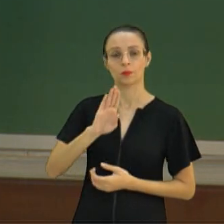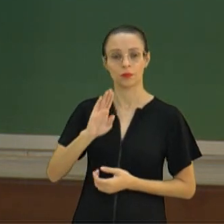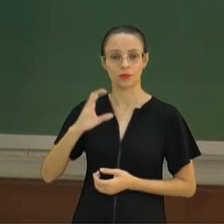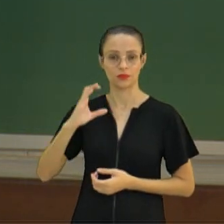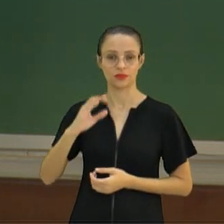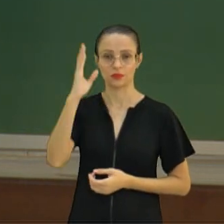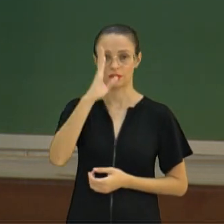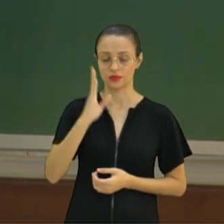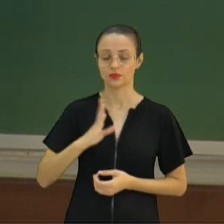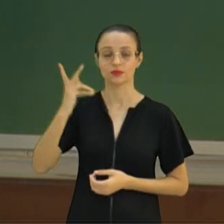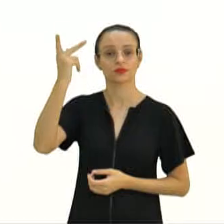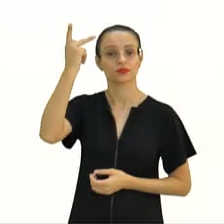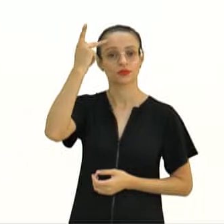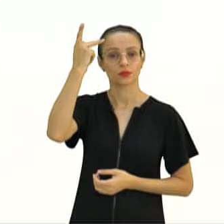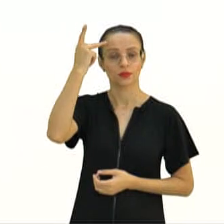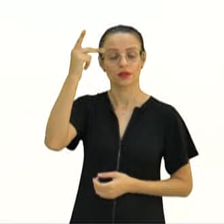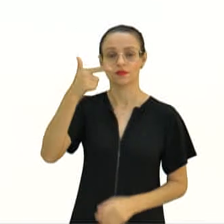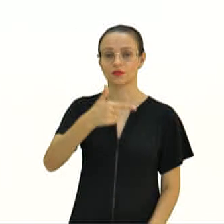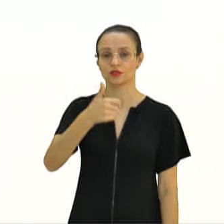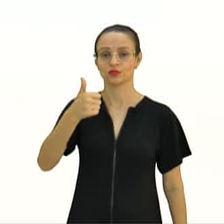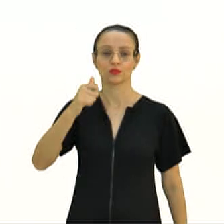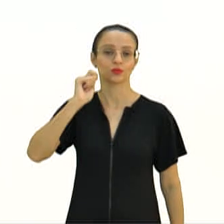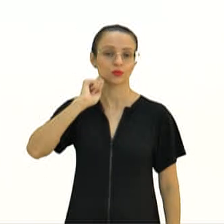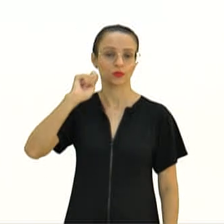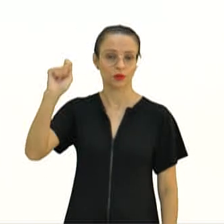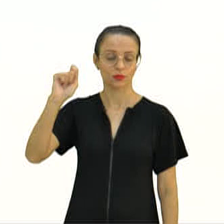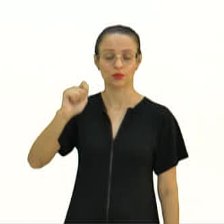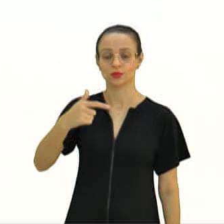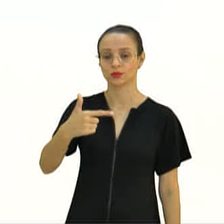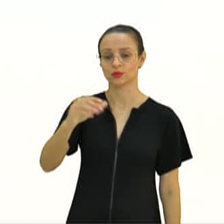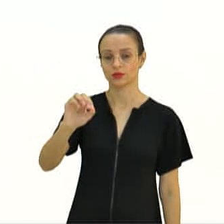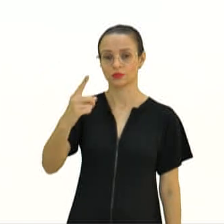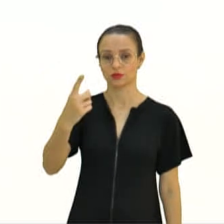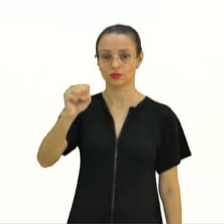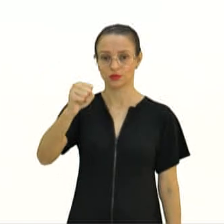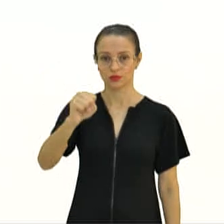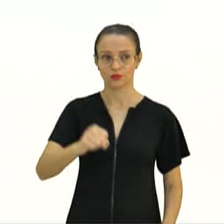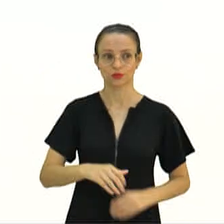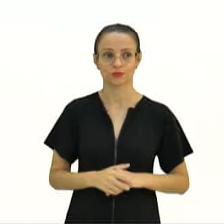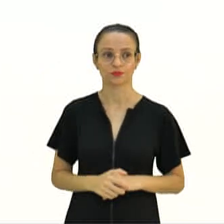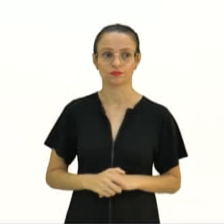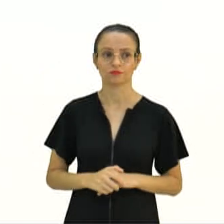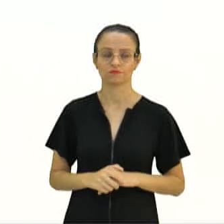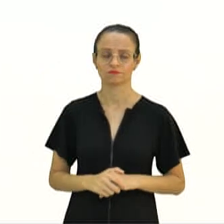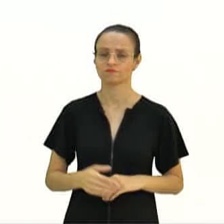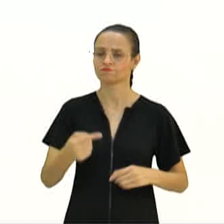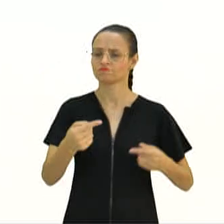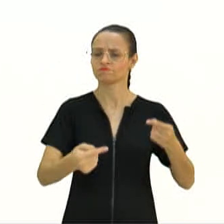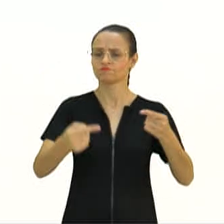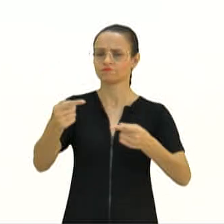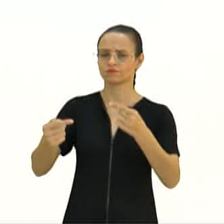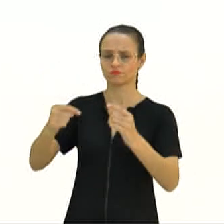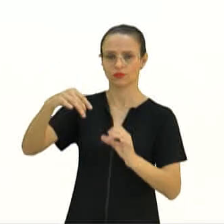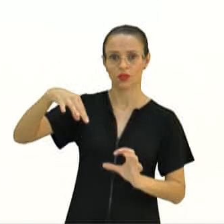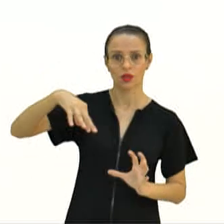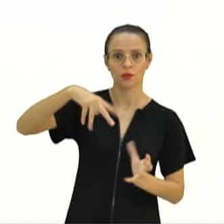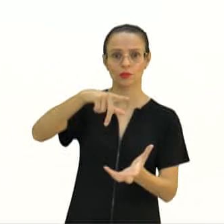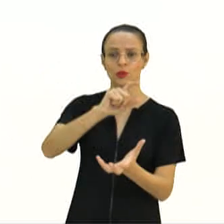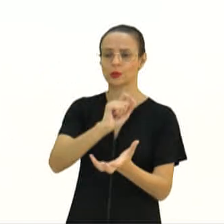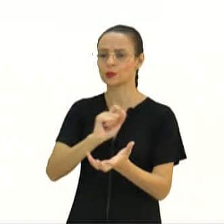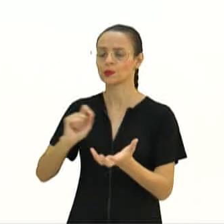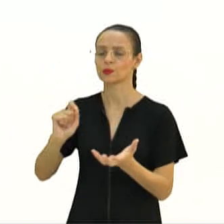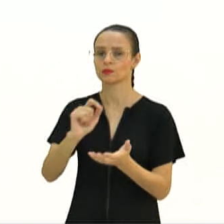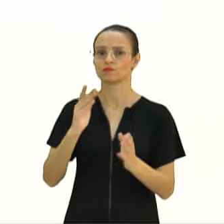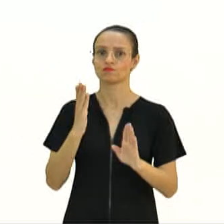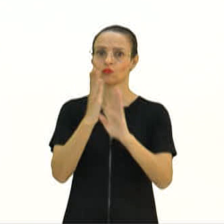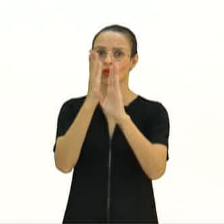em São Paulo, 21 de abril de 2018. Alvo de debate ao redor do mundo por seu possível